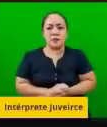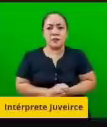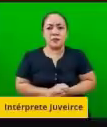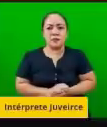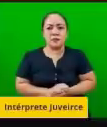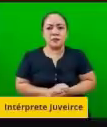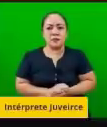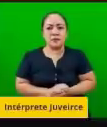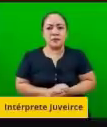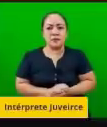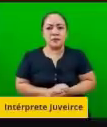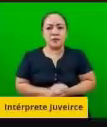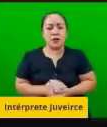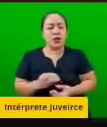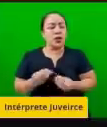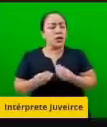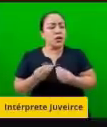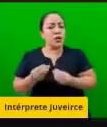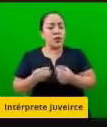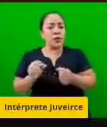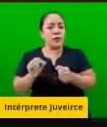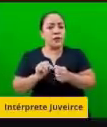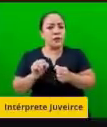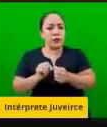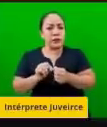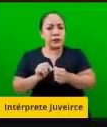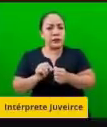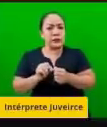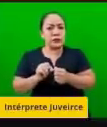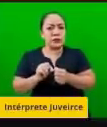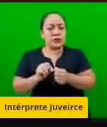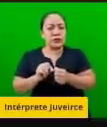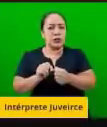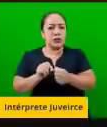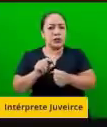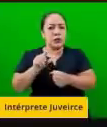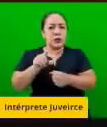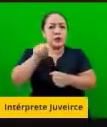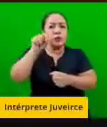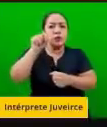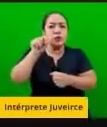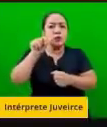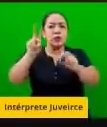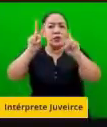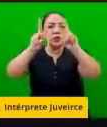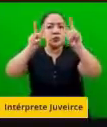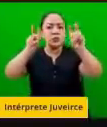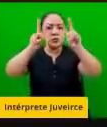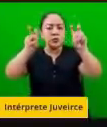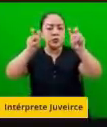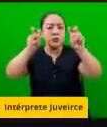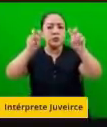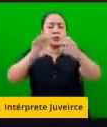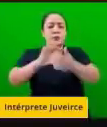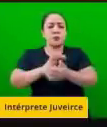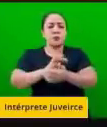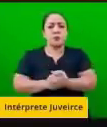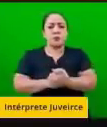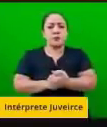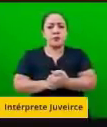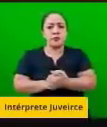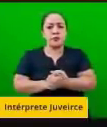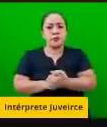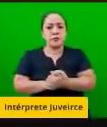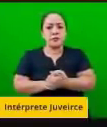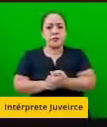Então, nós vamos escolher qual será nosso enunciado, vamos escrever esse enunciado. Nós temos que ficar